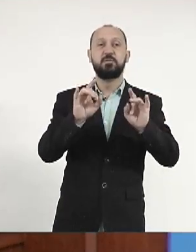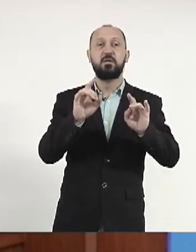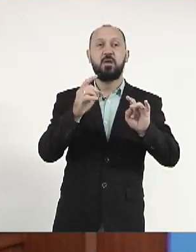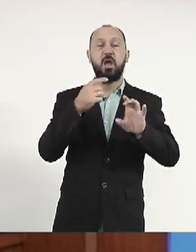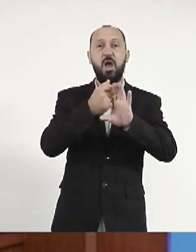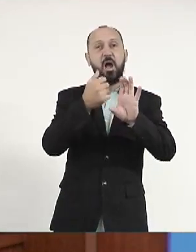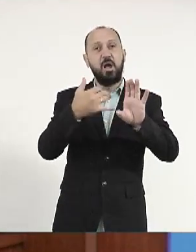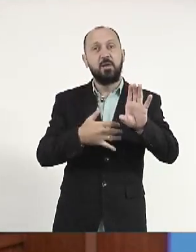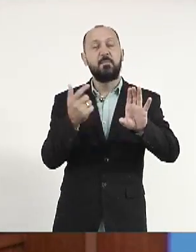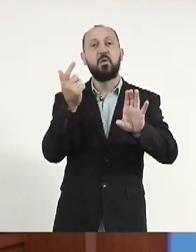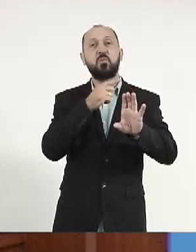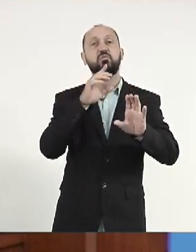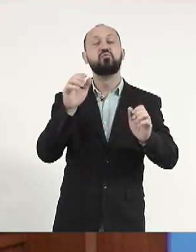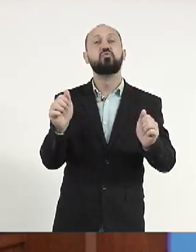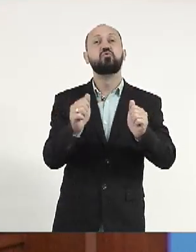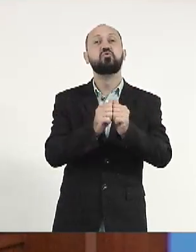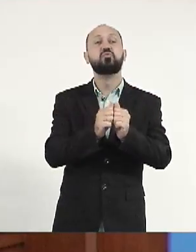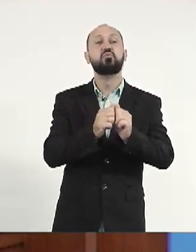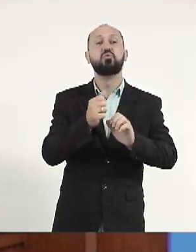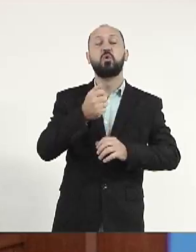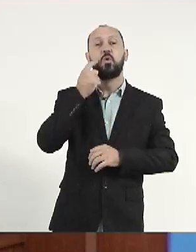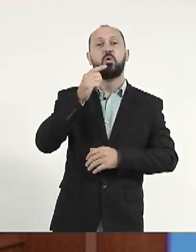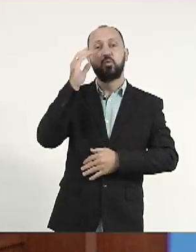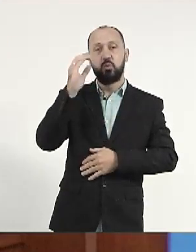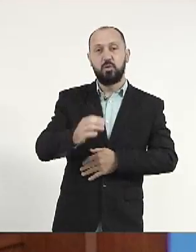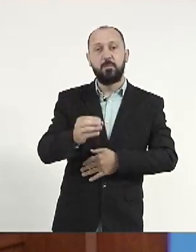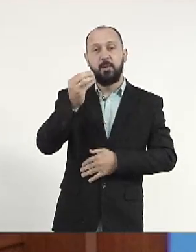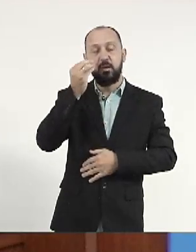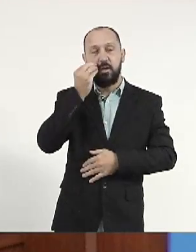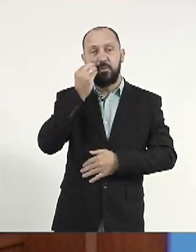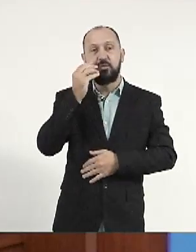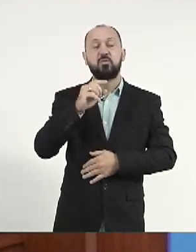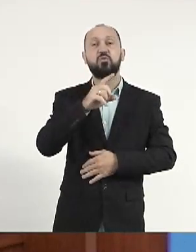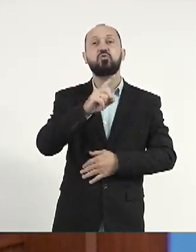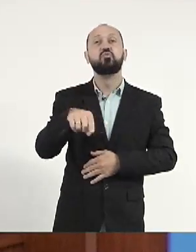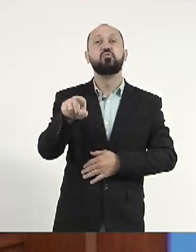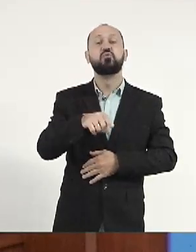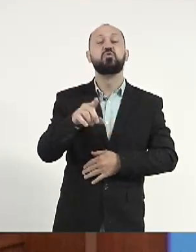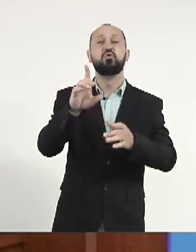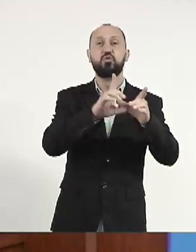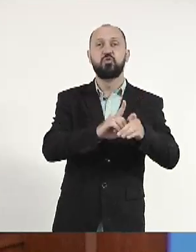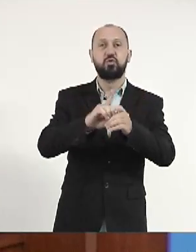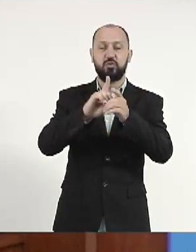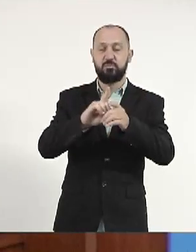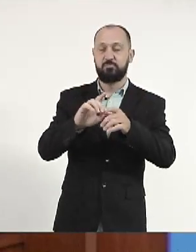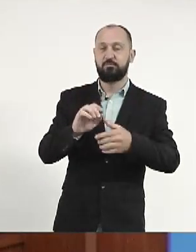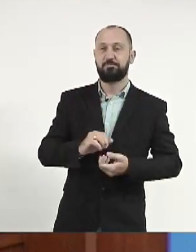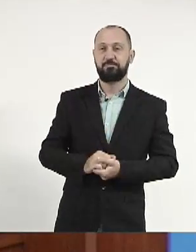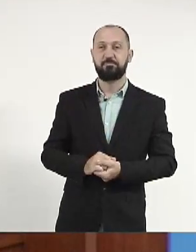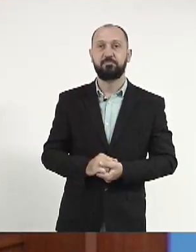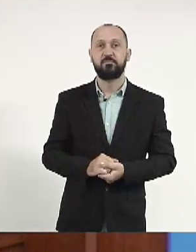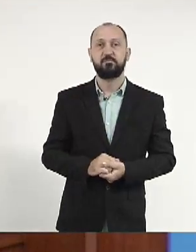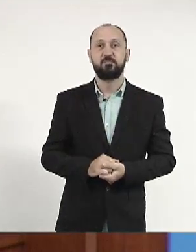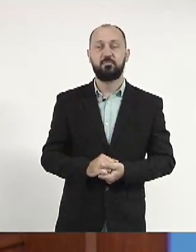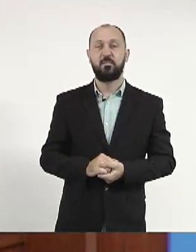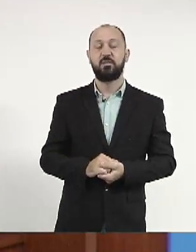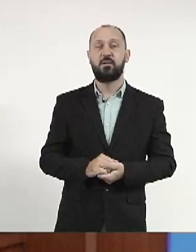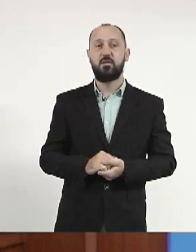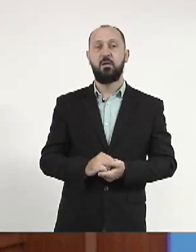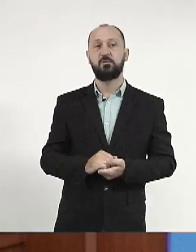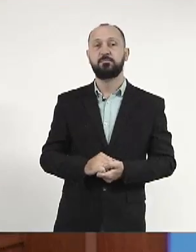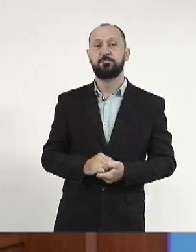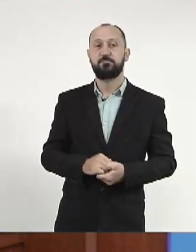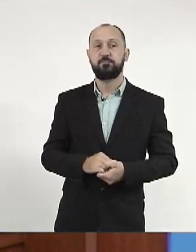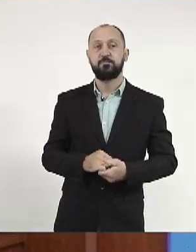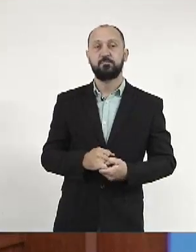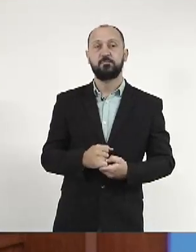critérios para enquadrar alguém no crime de tentativa de abolição do Estado democrático de direito. Esse